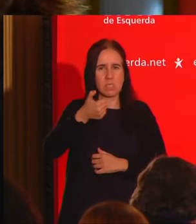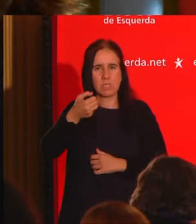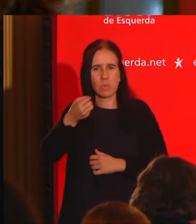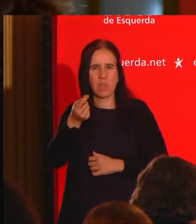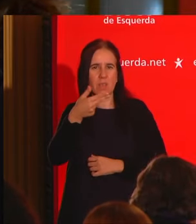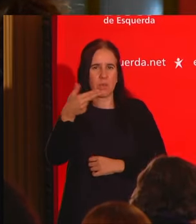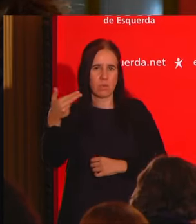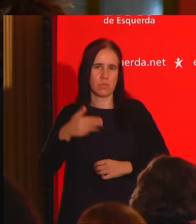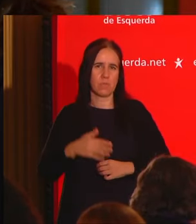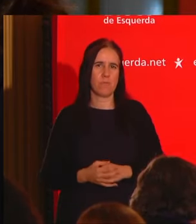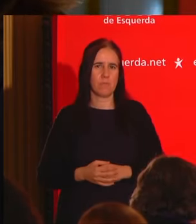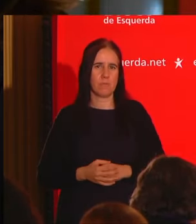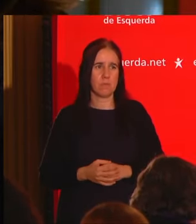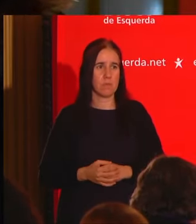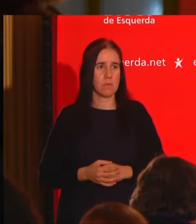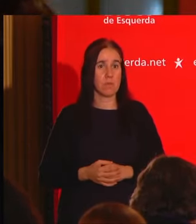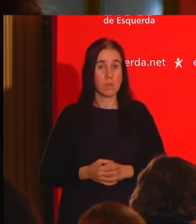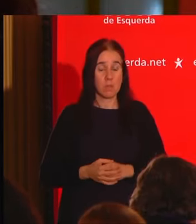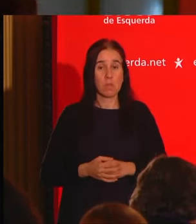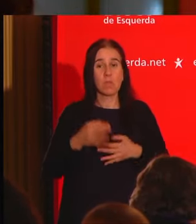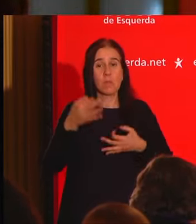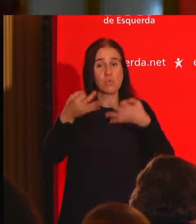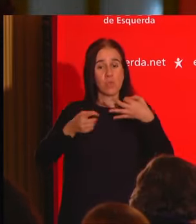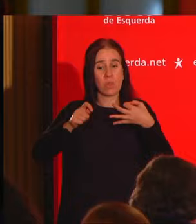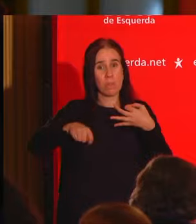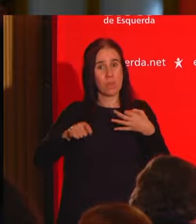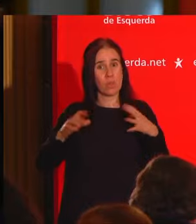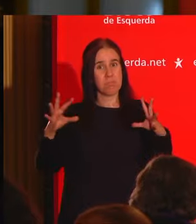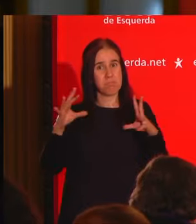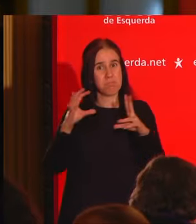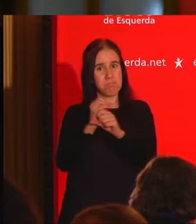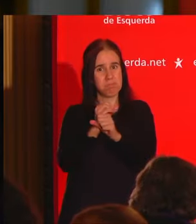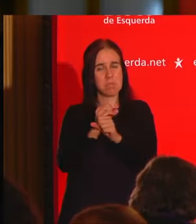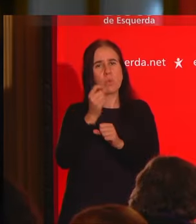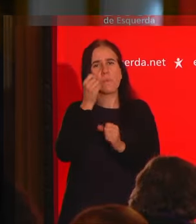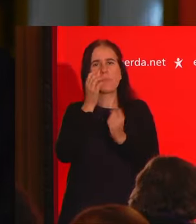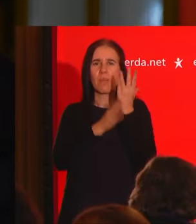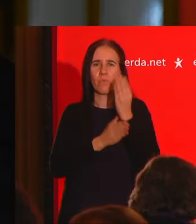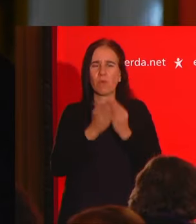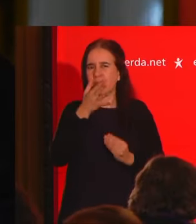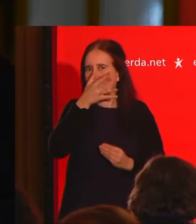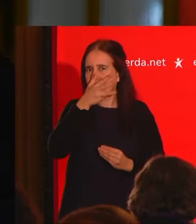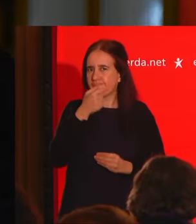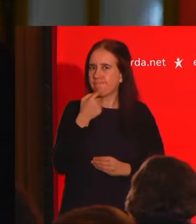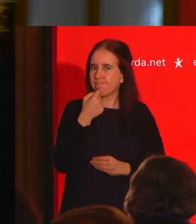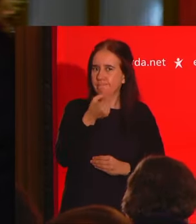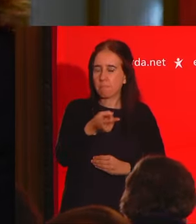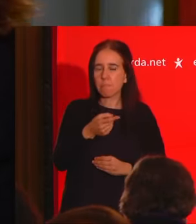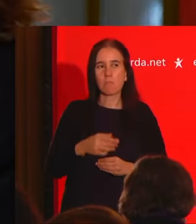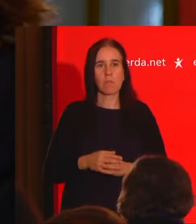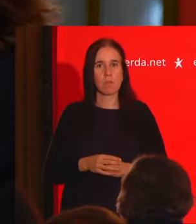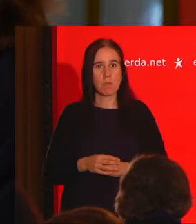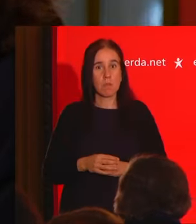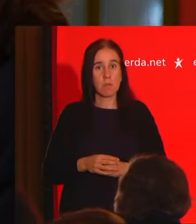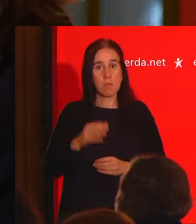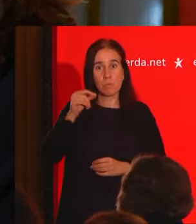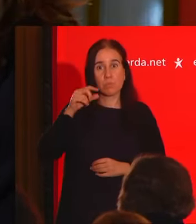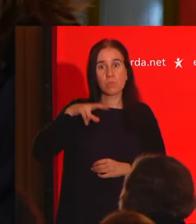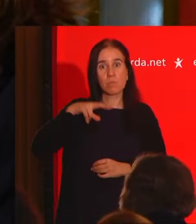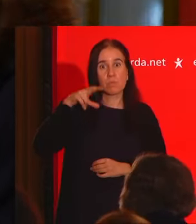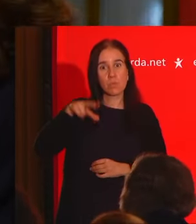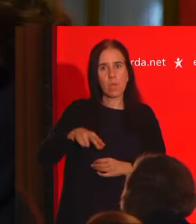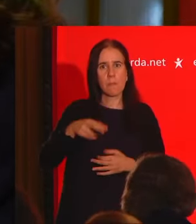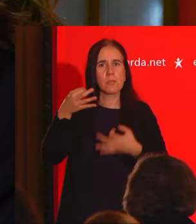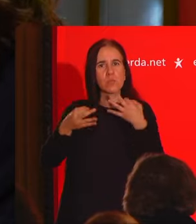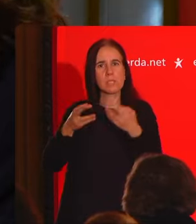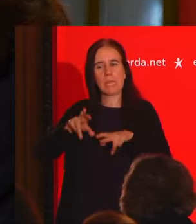euros. No final do julgamento, o advogado lamentava: existe em Portugal uma